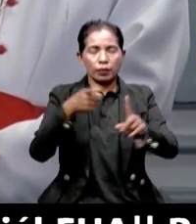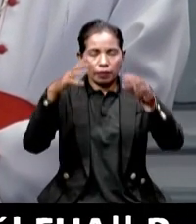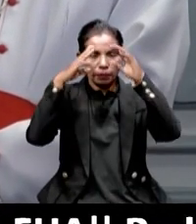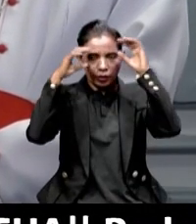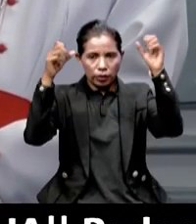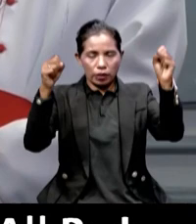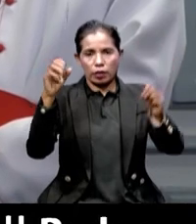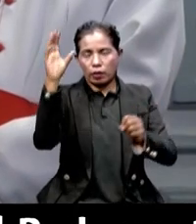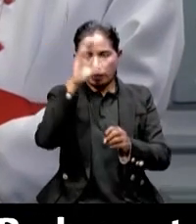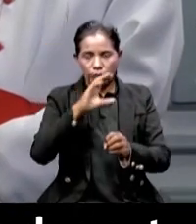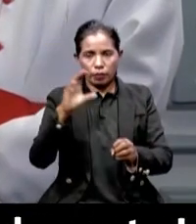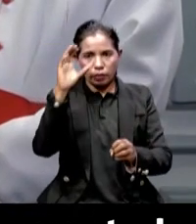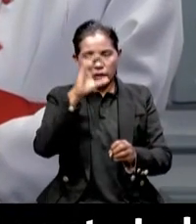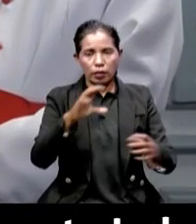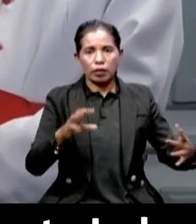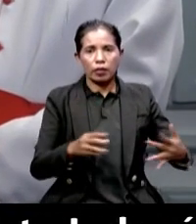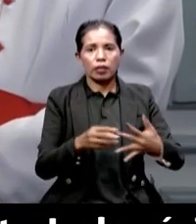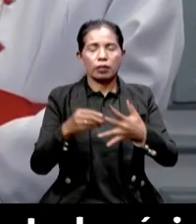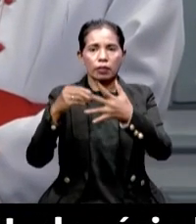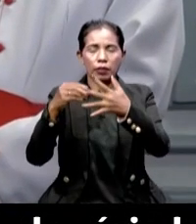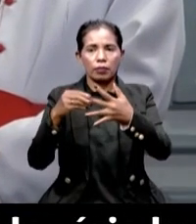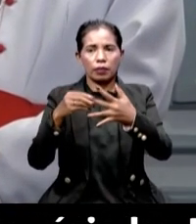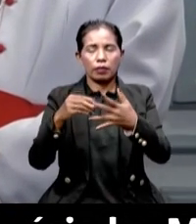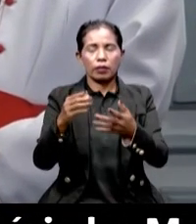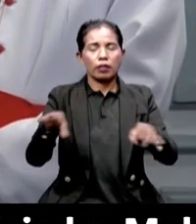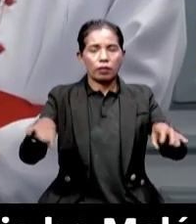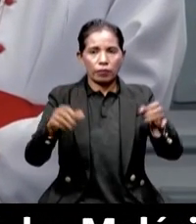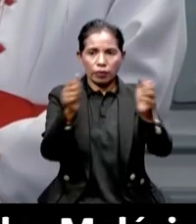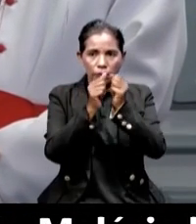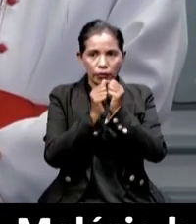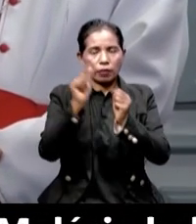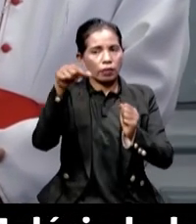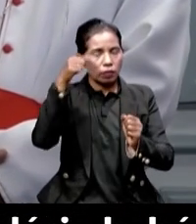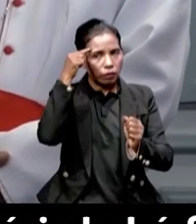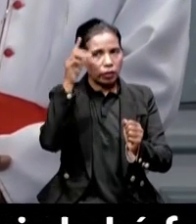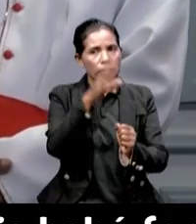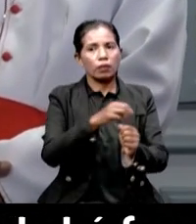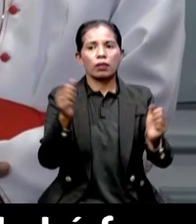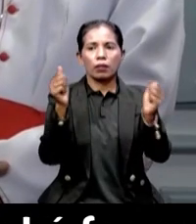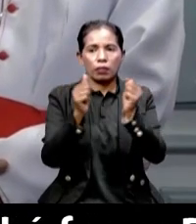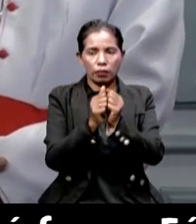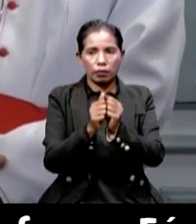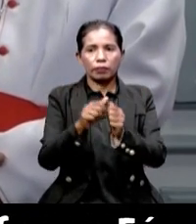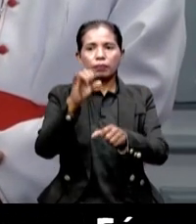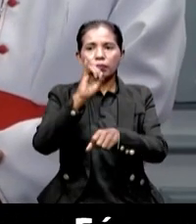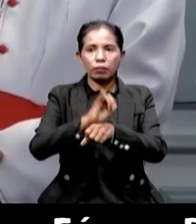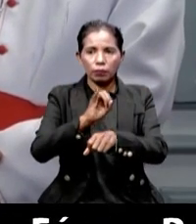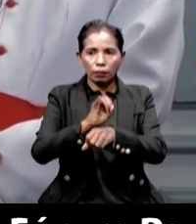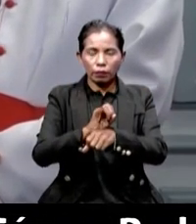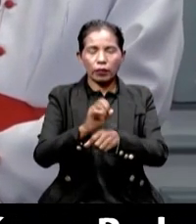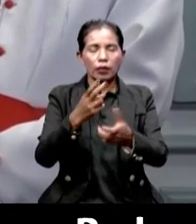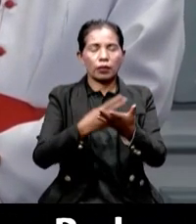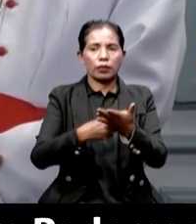buka liu, maka kolabora o governo, o Igreja ou Santa